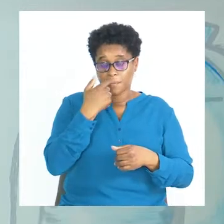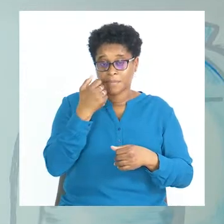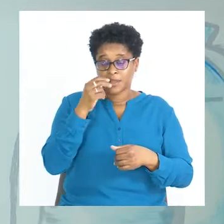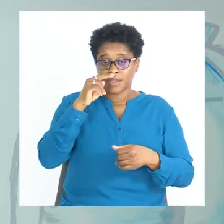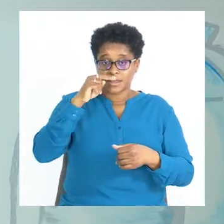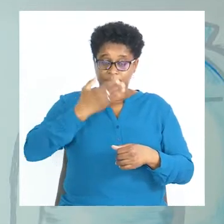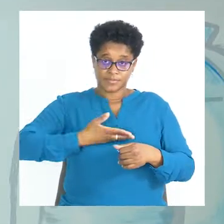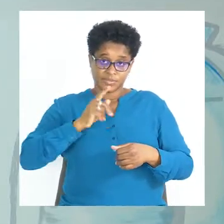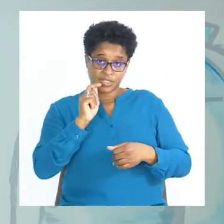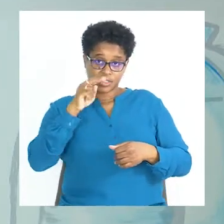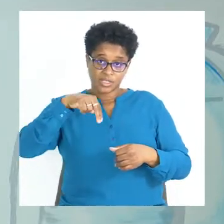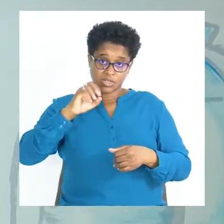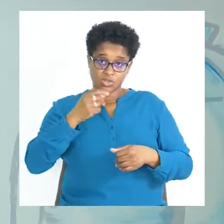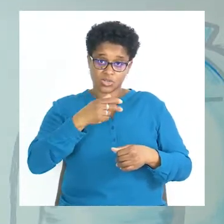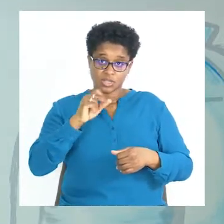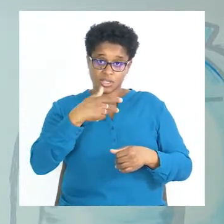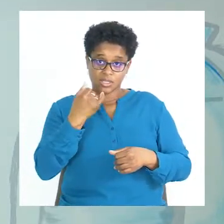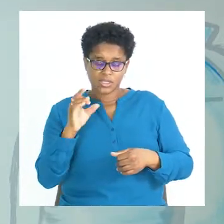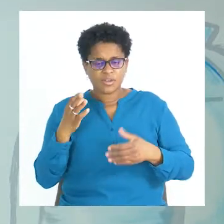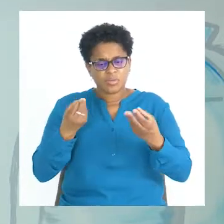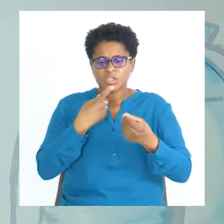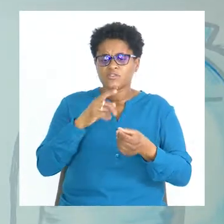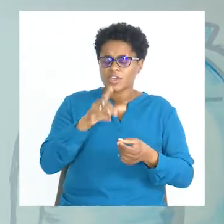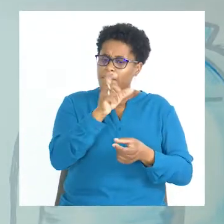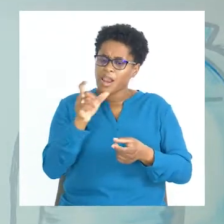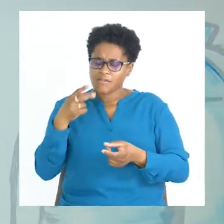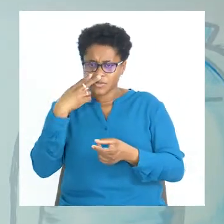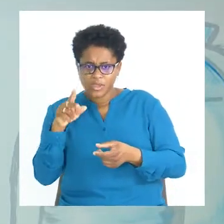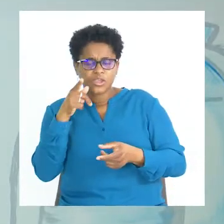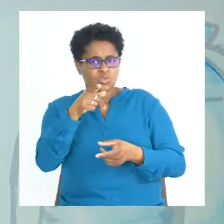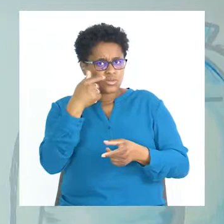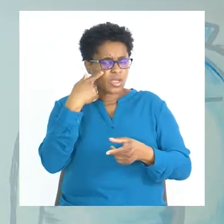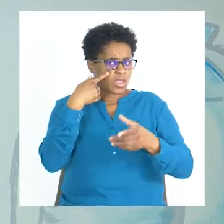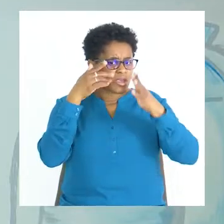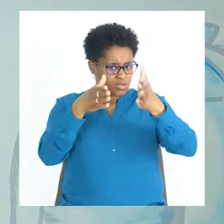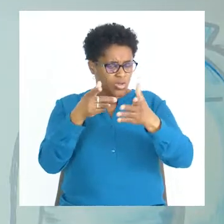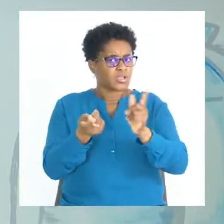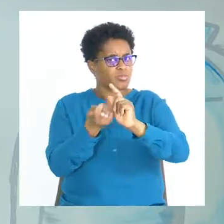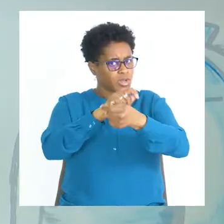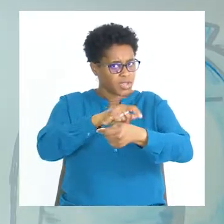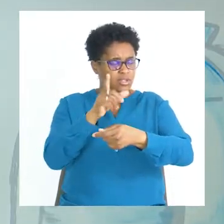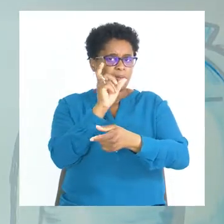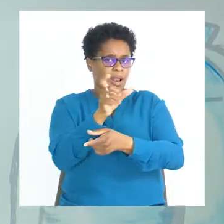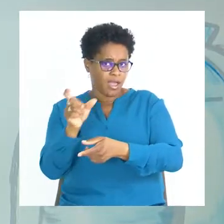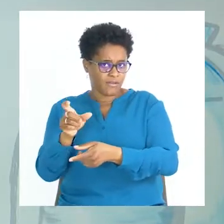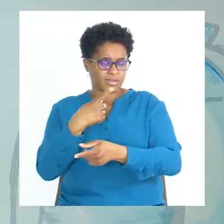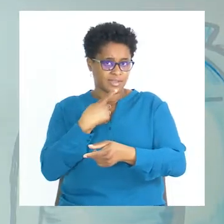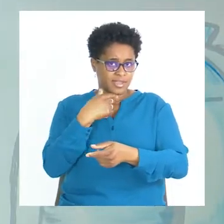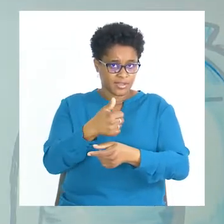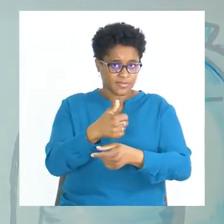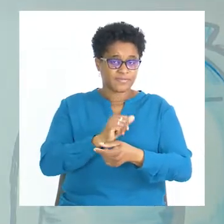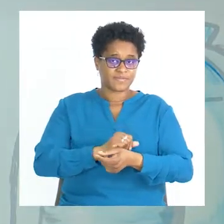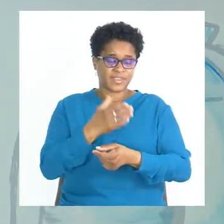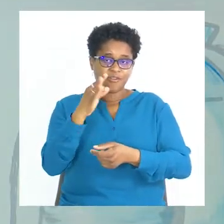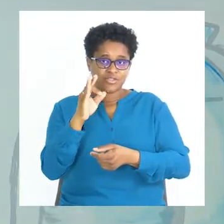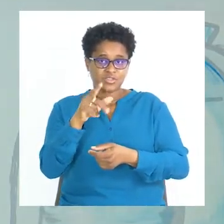que vão aparecendo modernamente e por isso tu tens de ficar atento ou atenta a essas modernices vocabulários, ok? Então, por isso tu